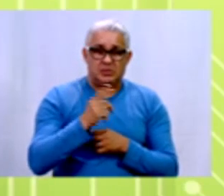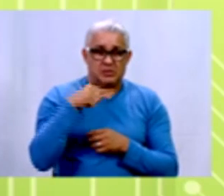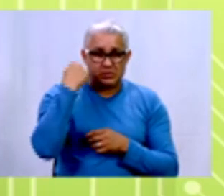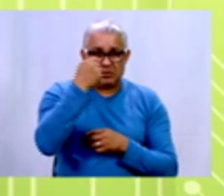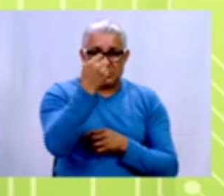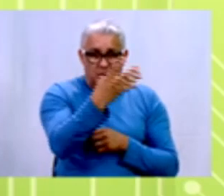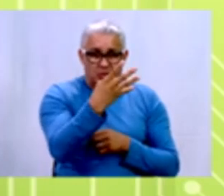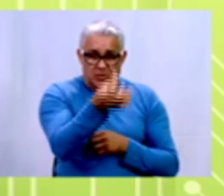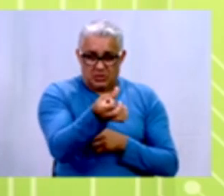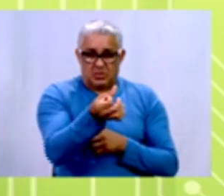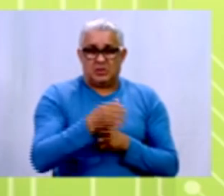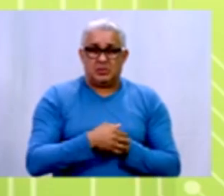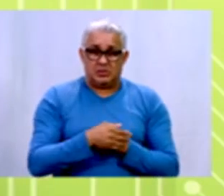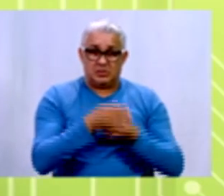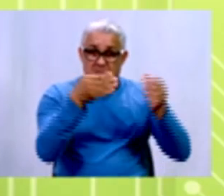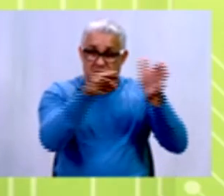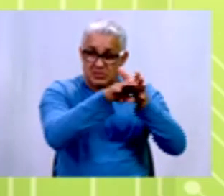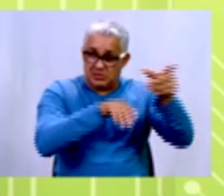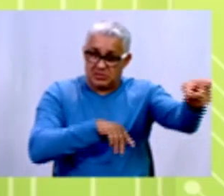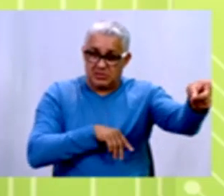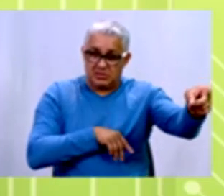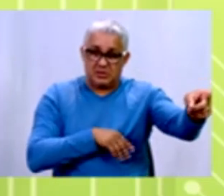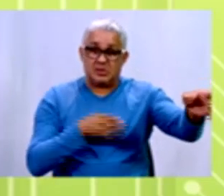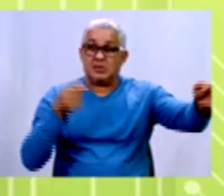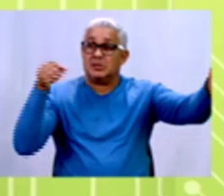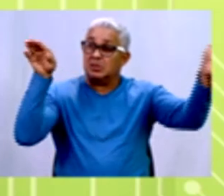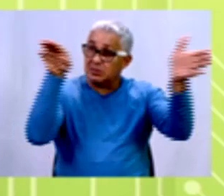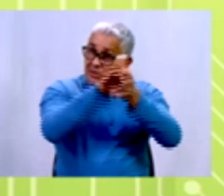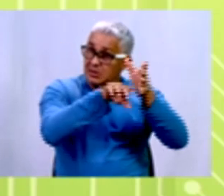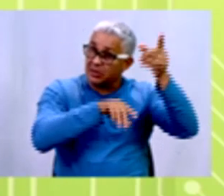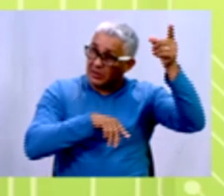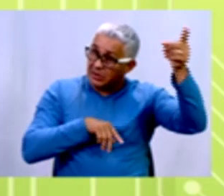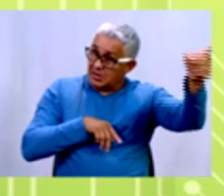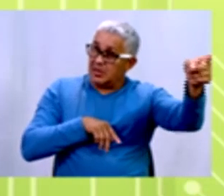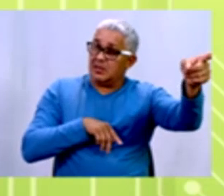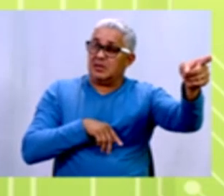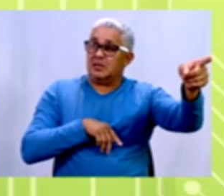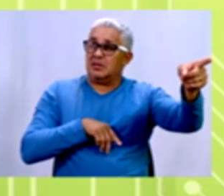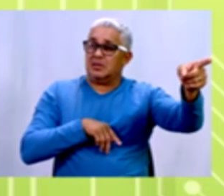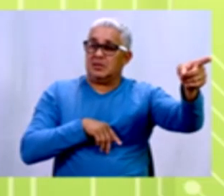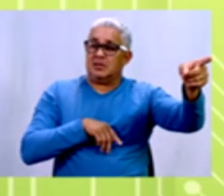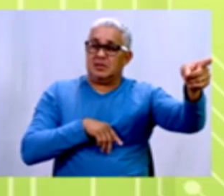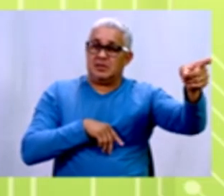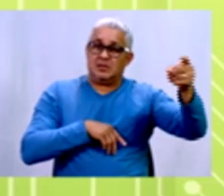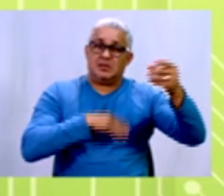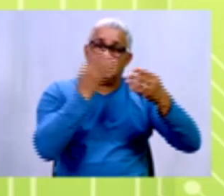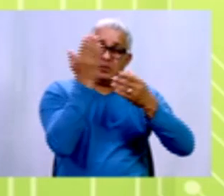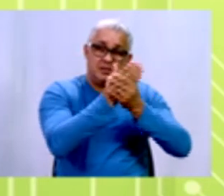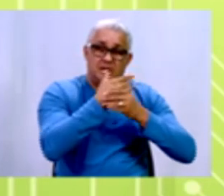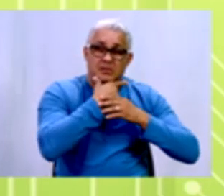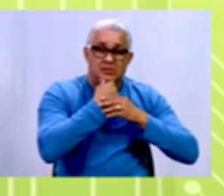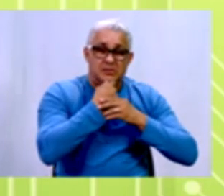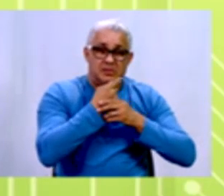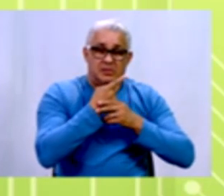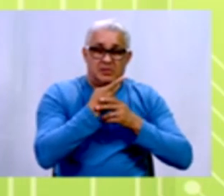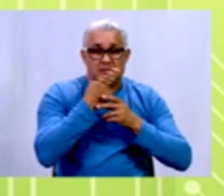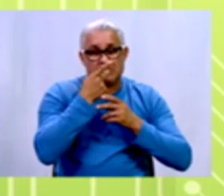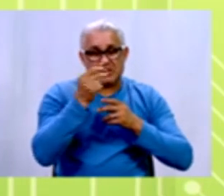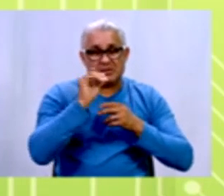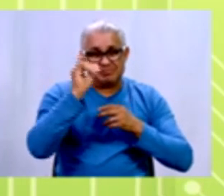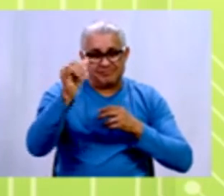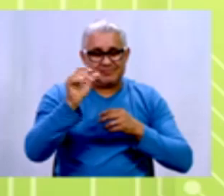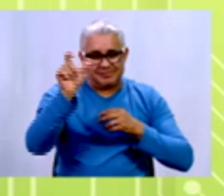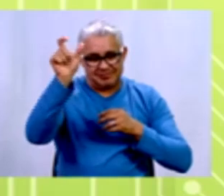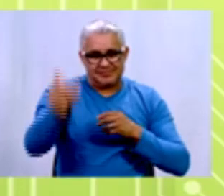para entregar, para chegar no destino, quando chegar lá no destino, que o taxista for falar para o cliente,